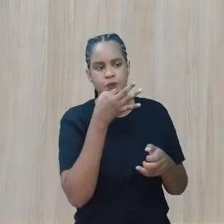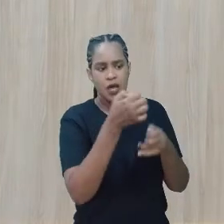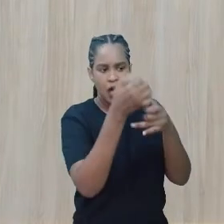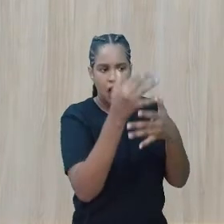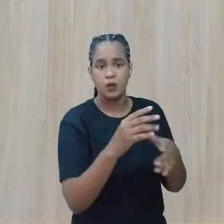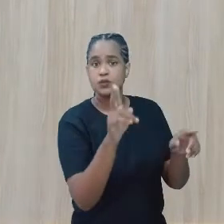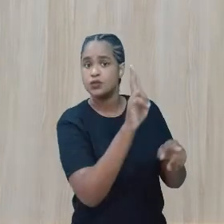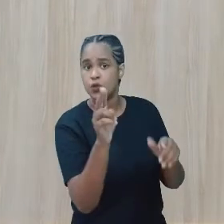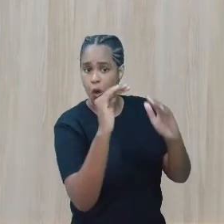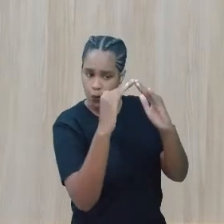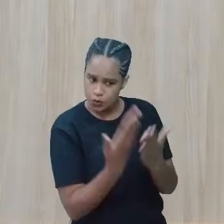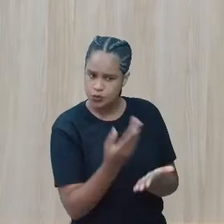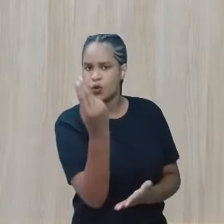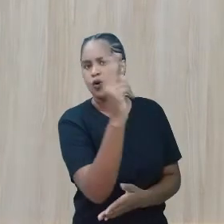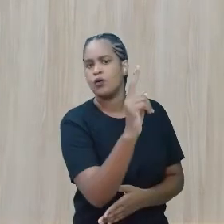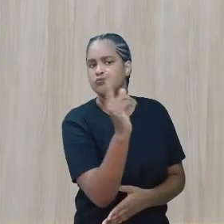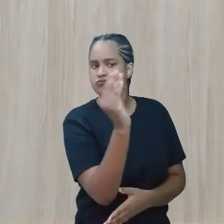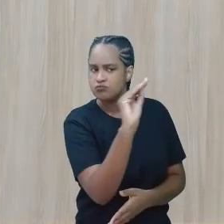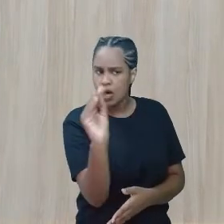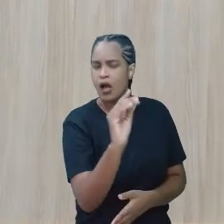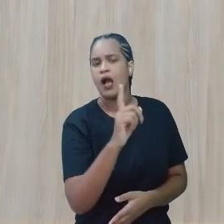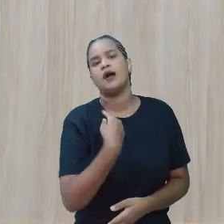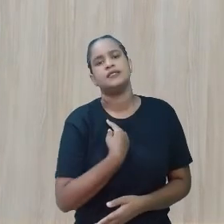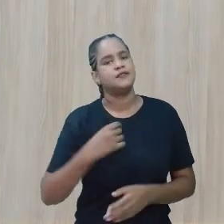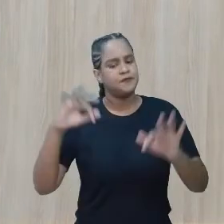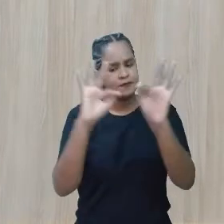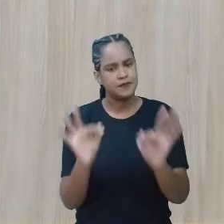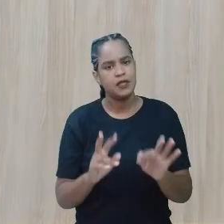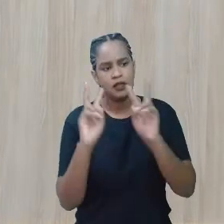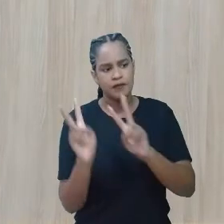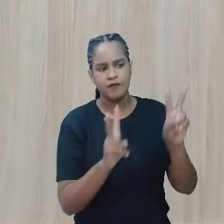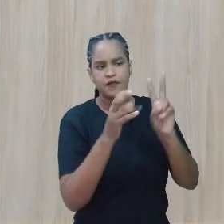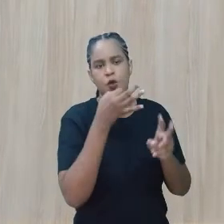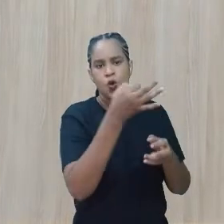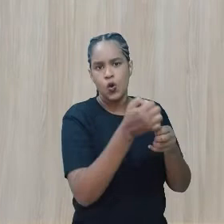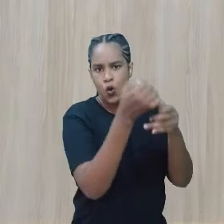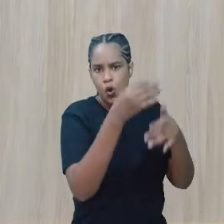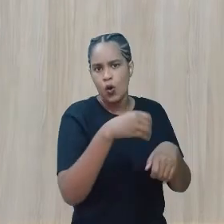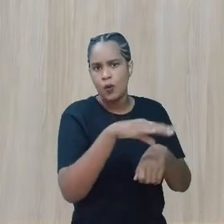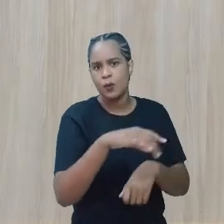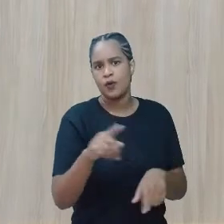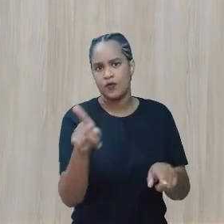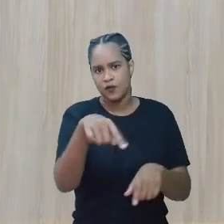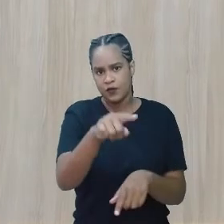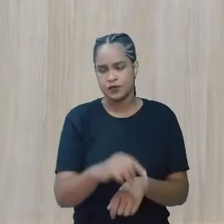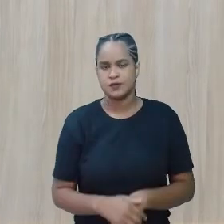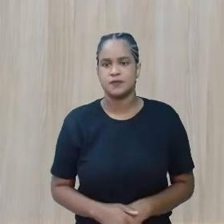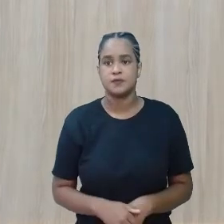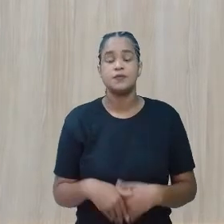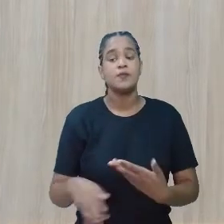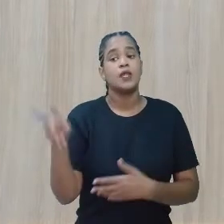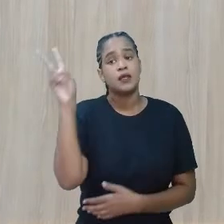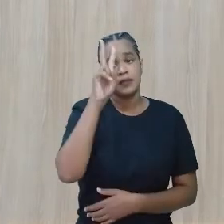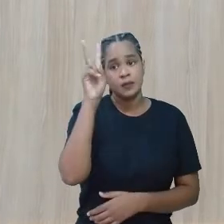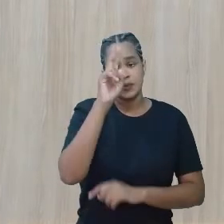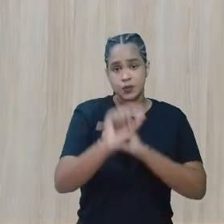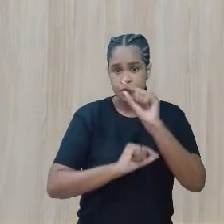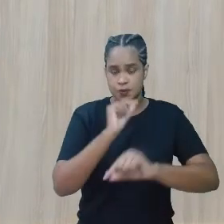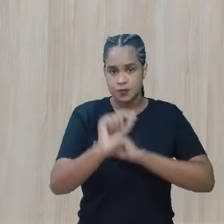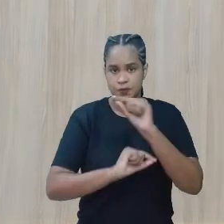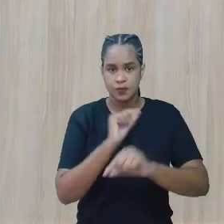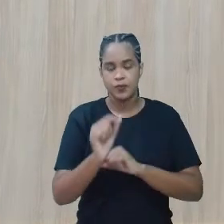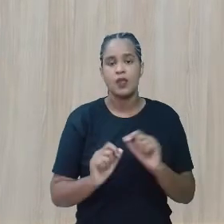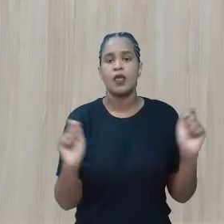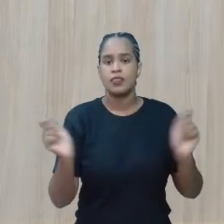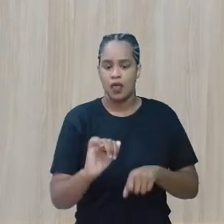escola você é. A gente fica muito feliz com cada comentário que a gente tá vendo, tá bom? Lembrando que você pode assistir essa aula também